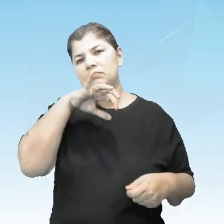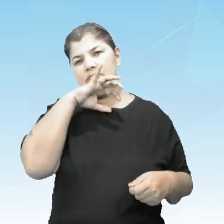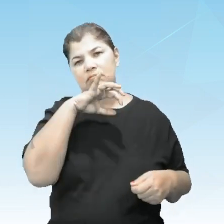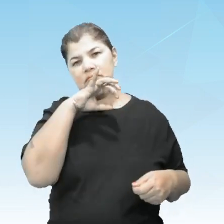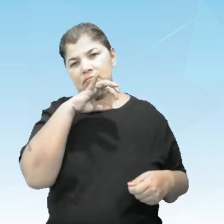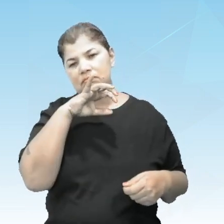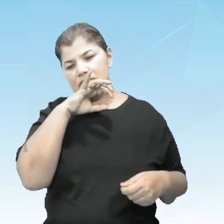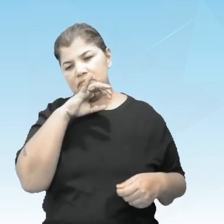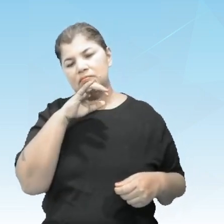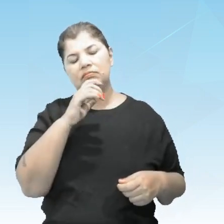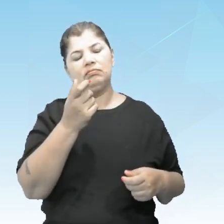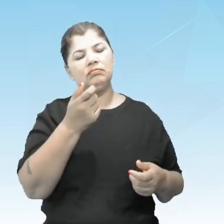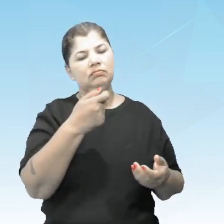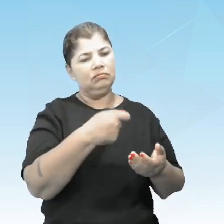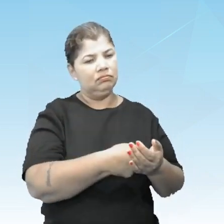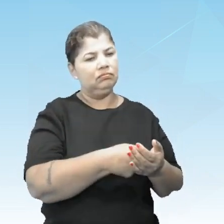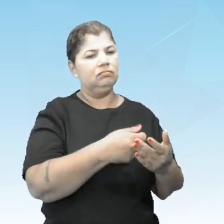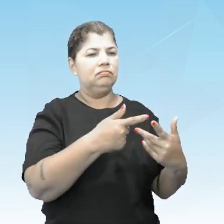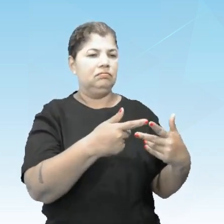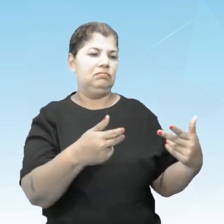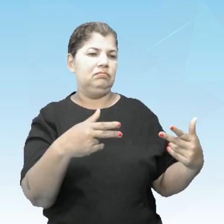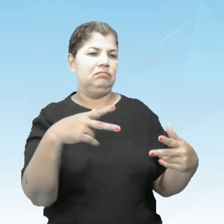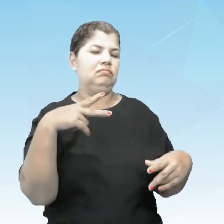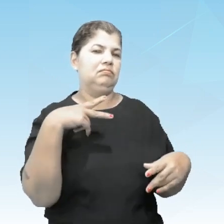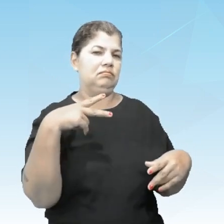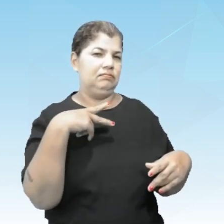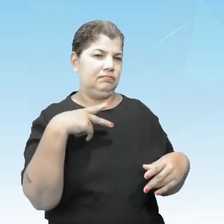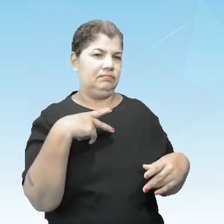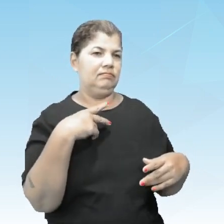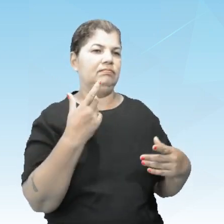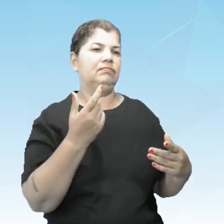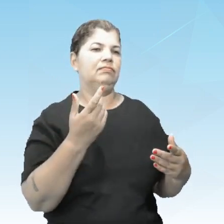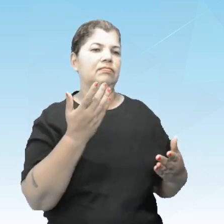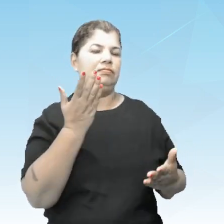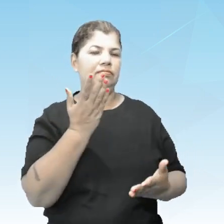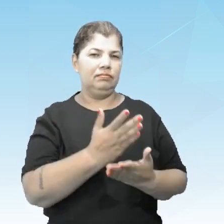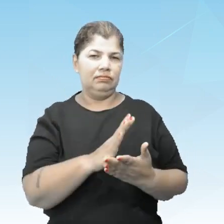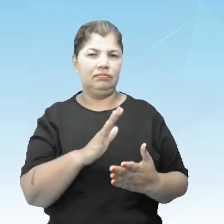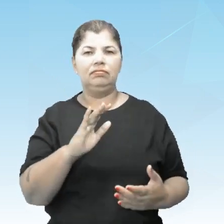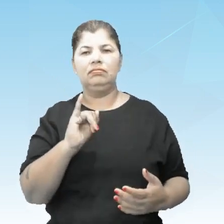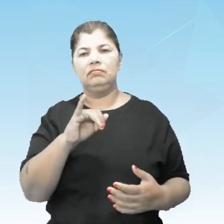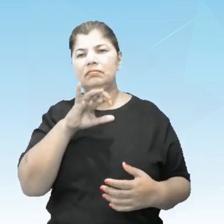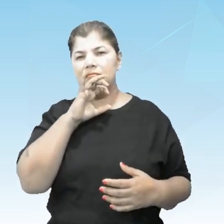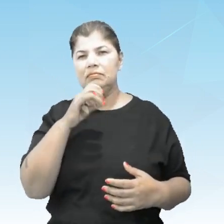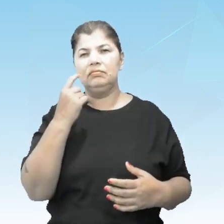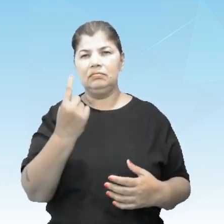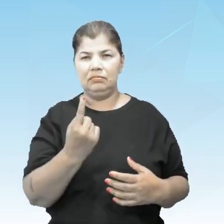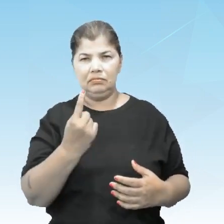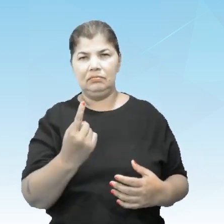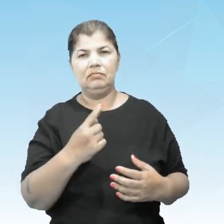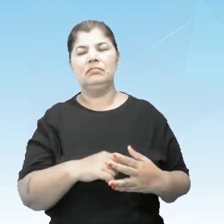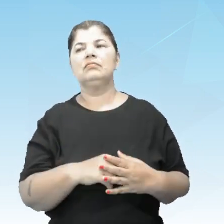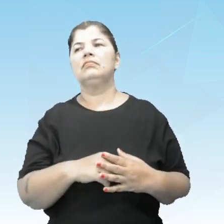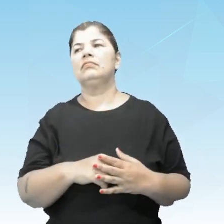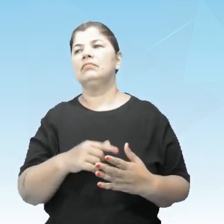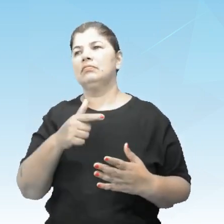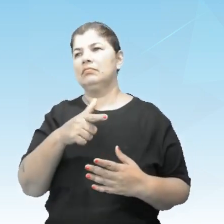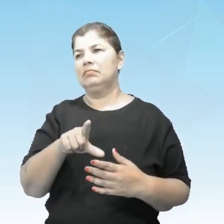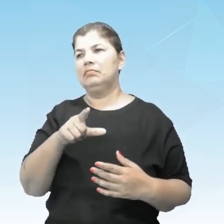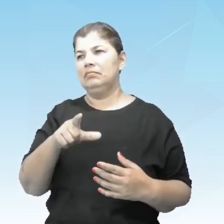contratadores privados, extinguiu que o sistema de portos únicos, autorizou 20